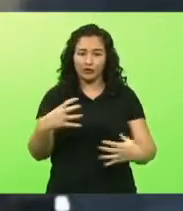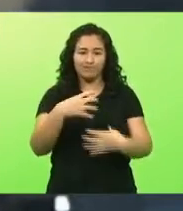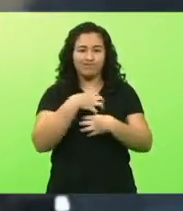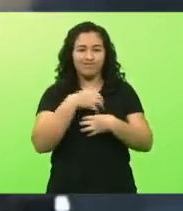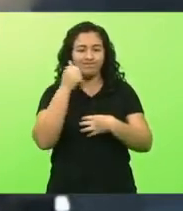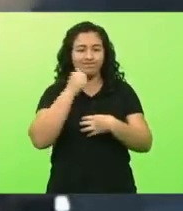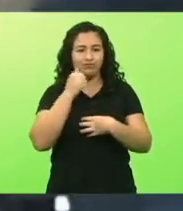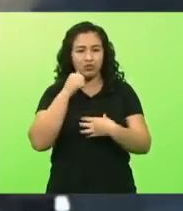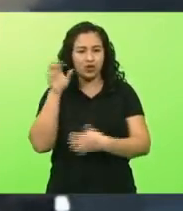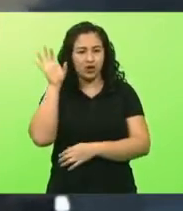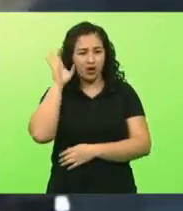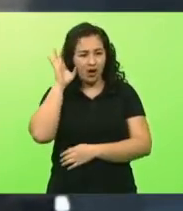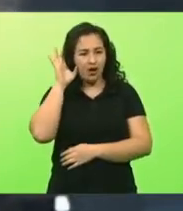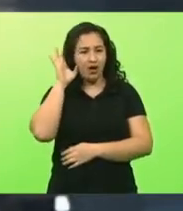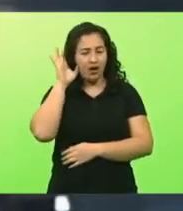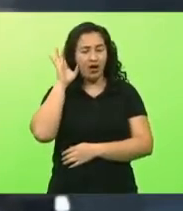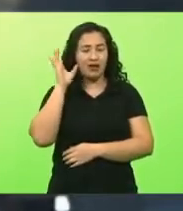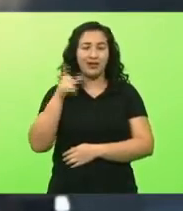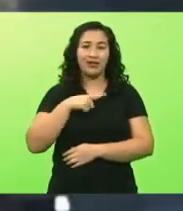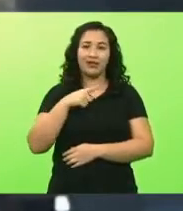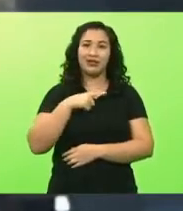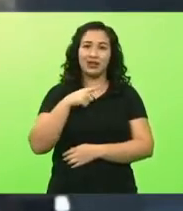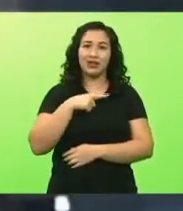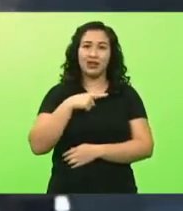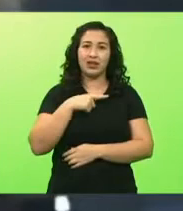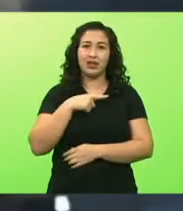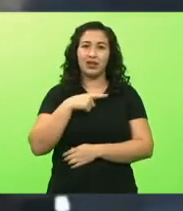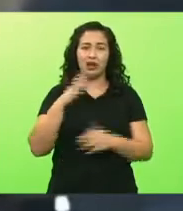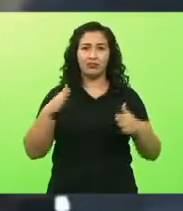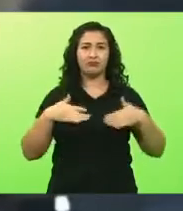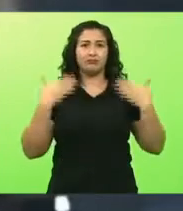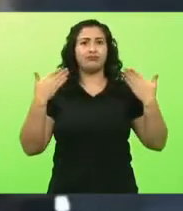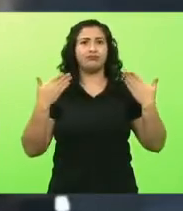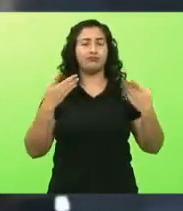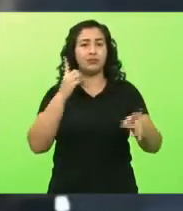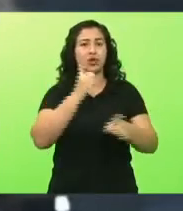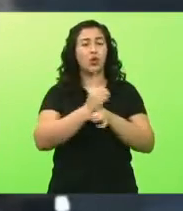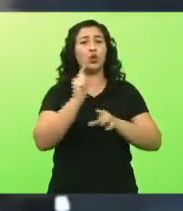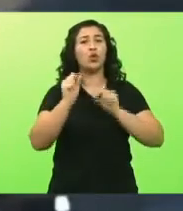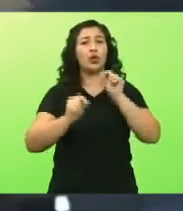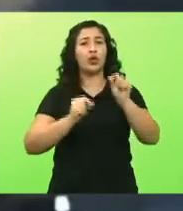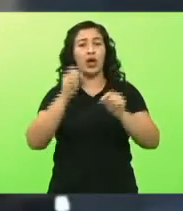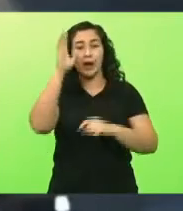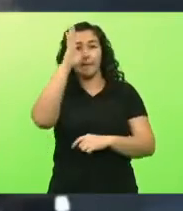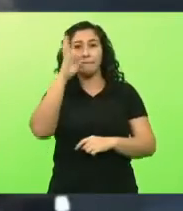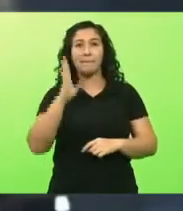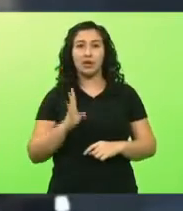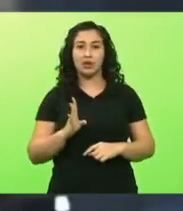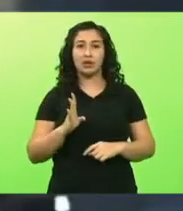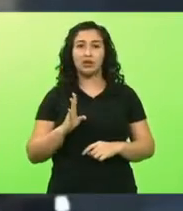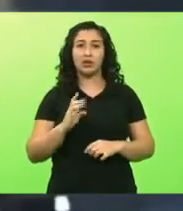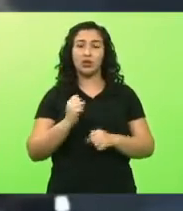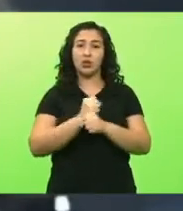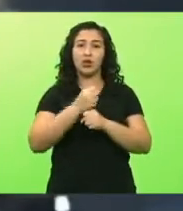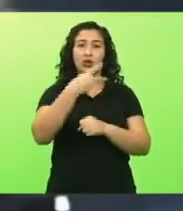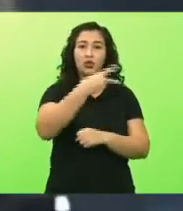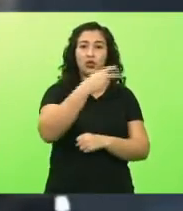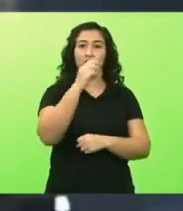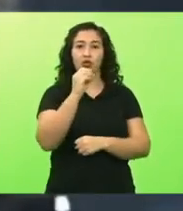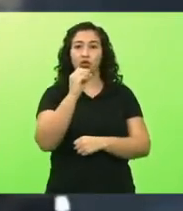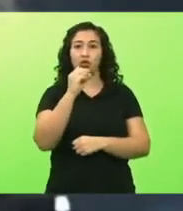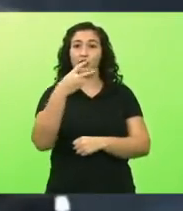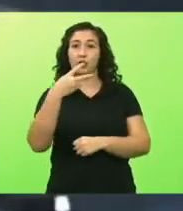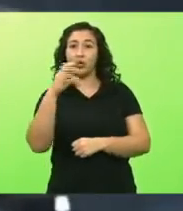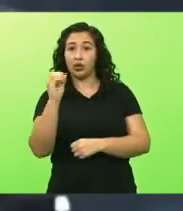neste momento. Chega a ser espantoso constatar que no Brasil de 2020, na